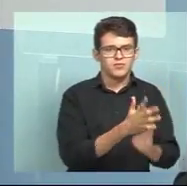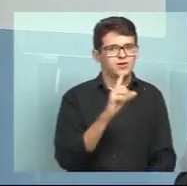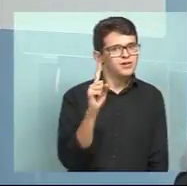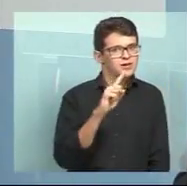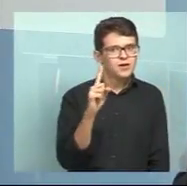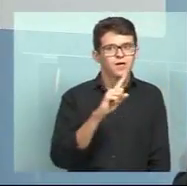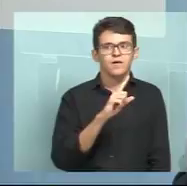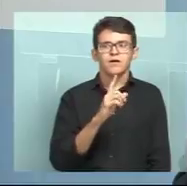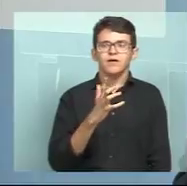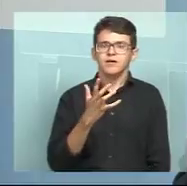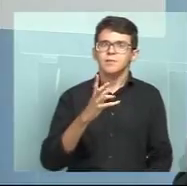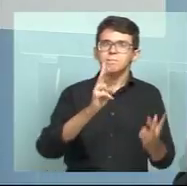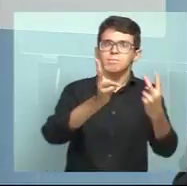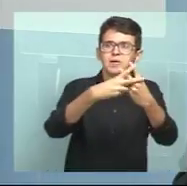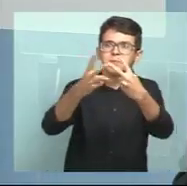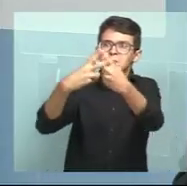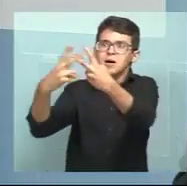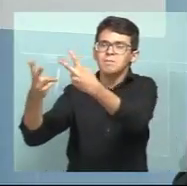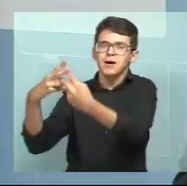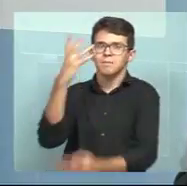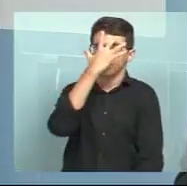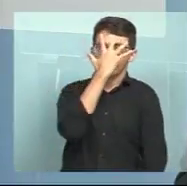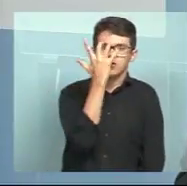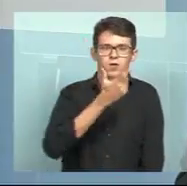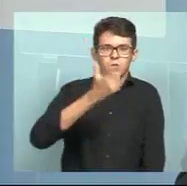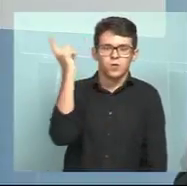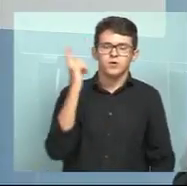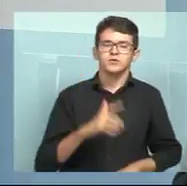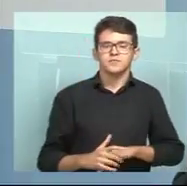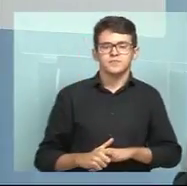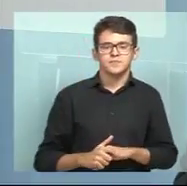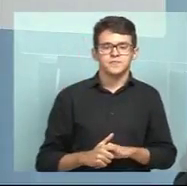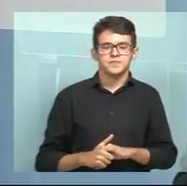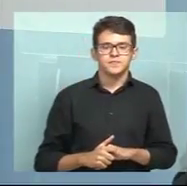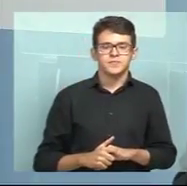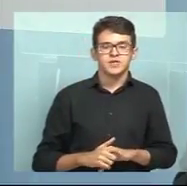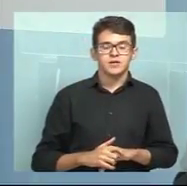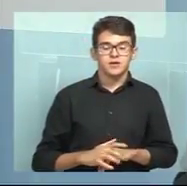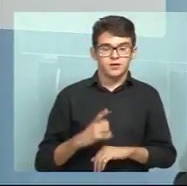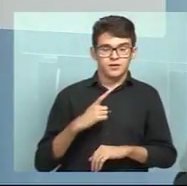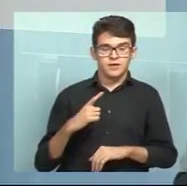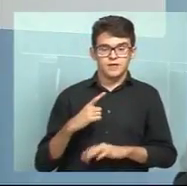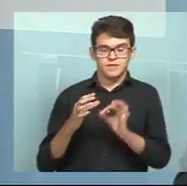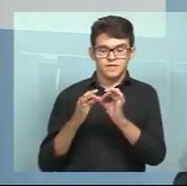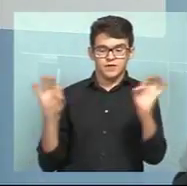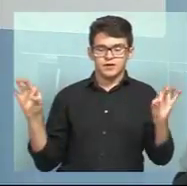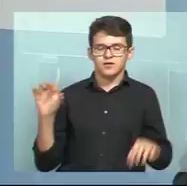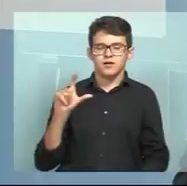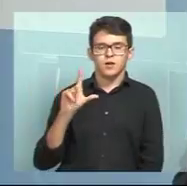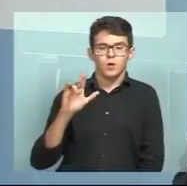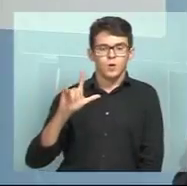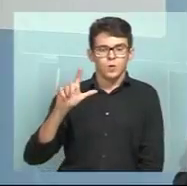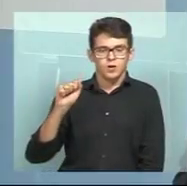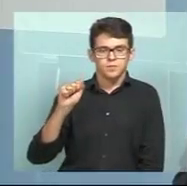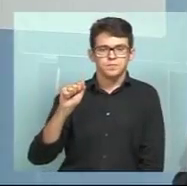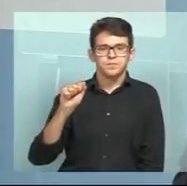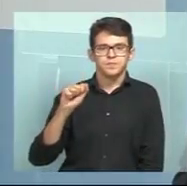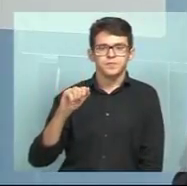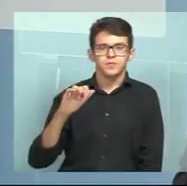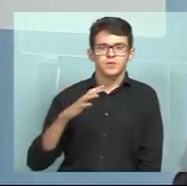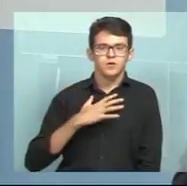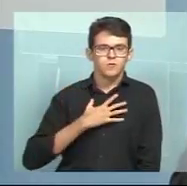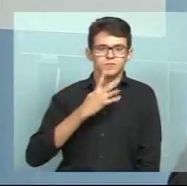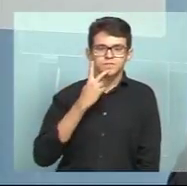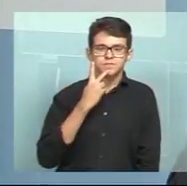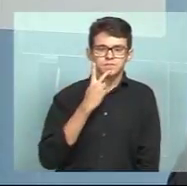frase aqui do presidente Lula que é, meu irmão... emblemática, né? Não, ela é um assombro. Eu vou,